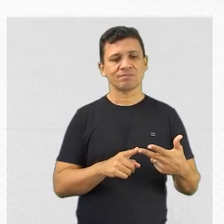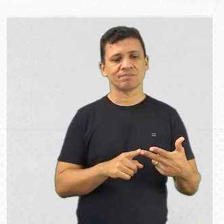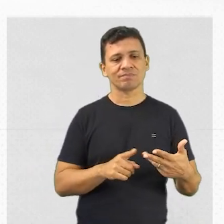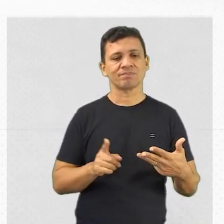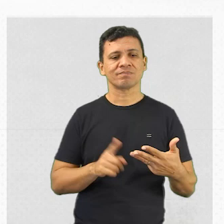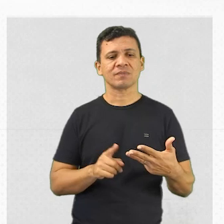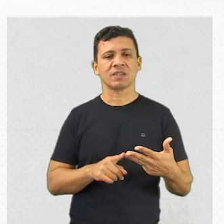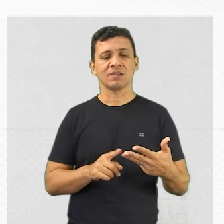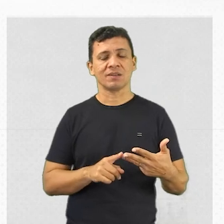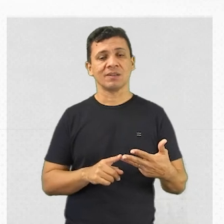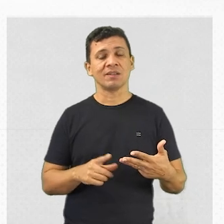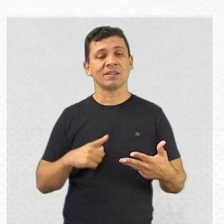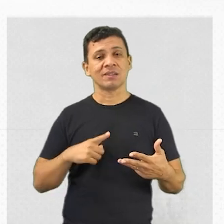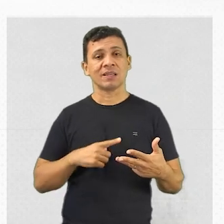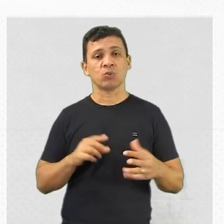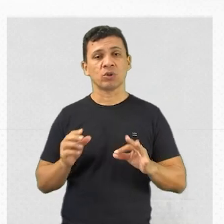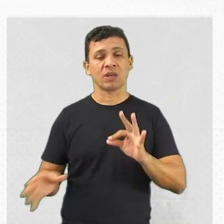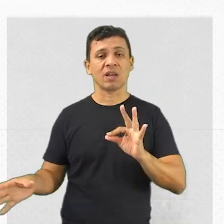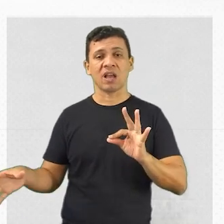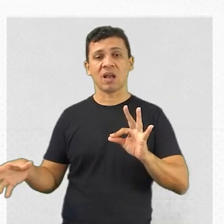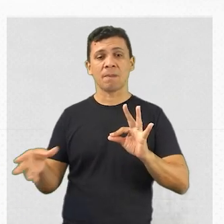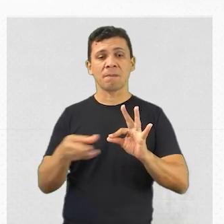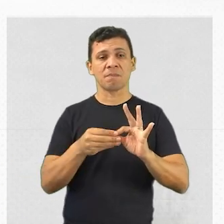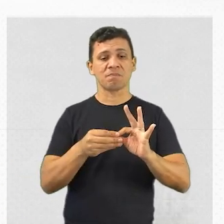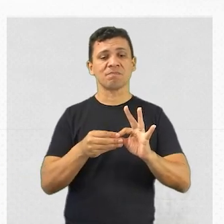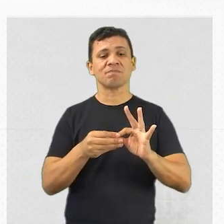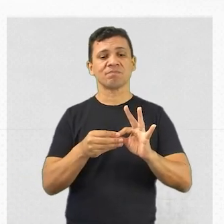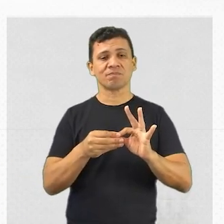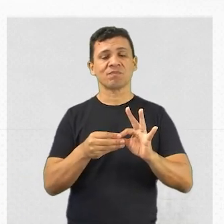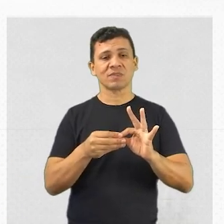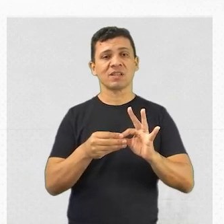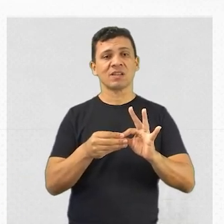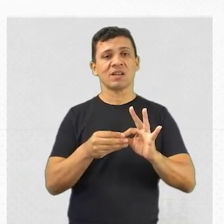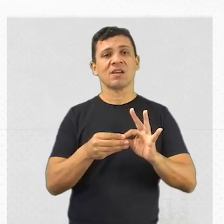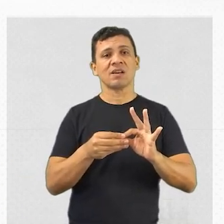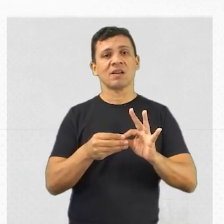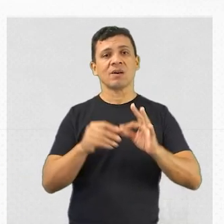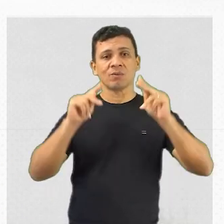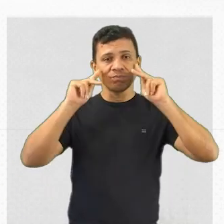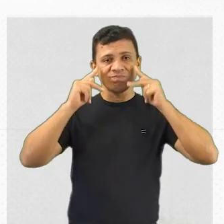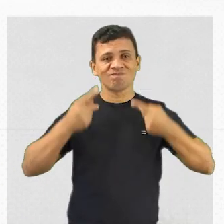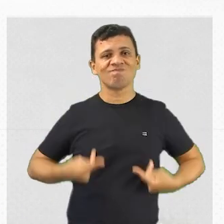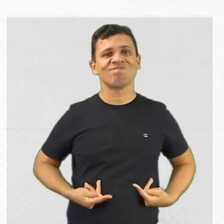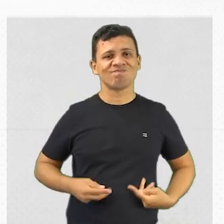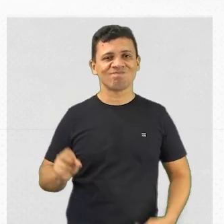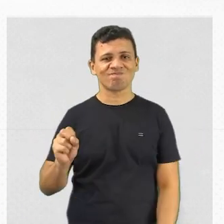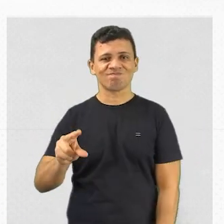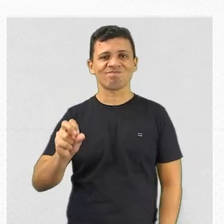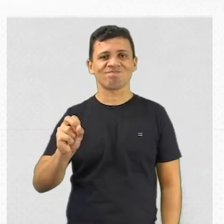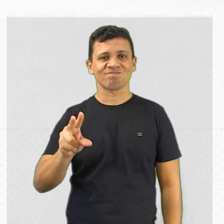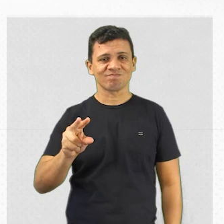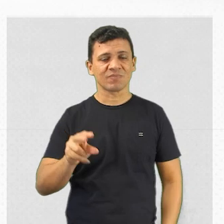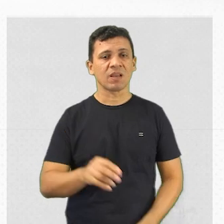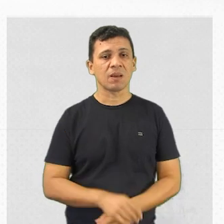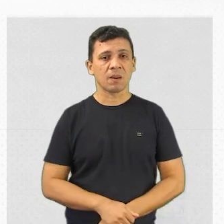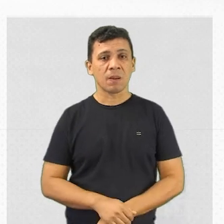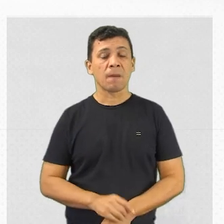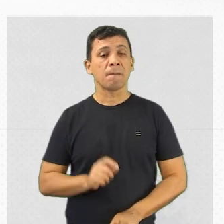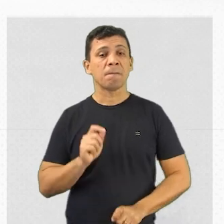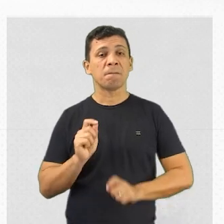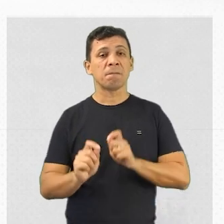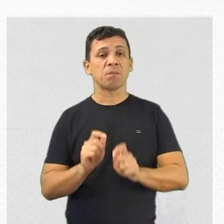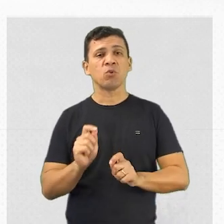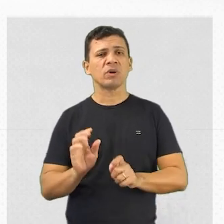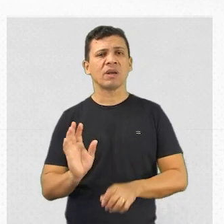do HIV, né, que é o vírus da imunodeficiência humana, que pode causar ali no seu nível